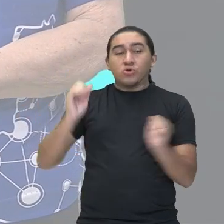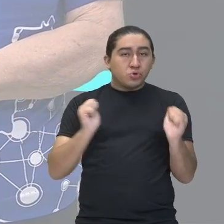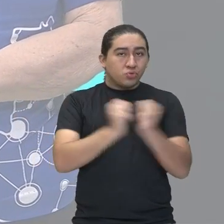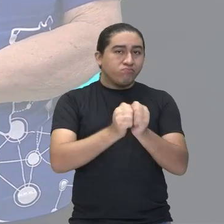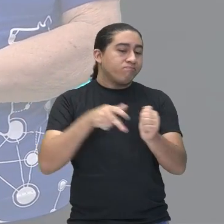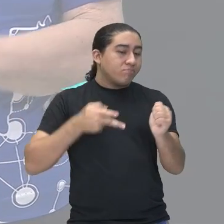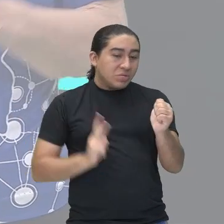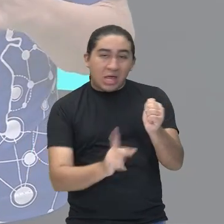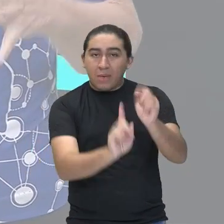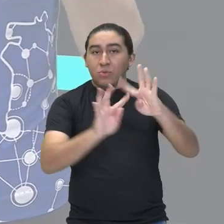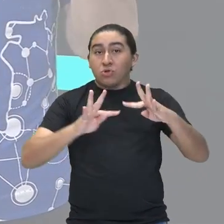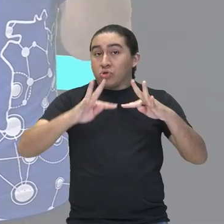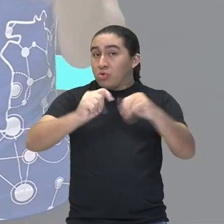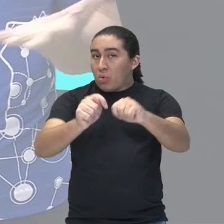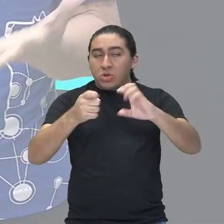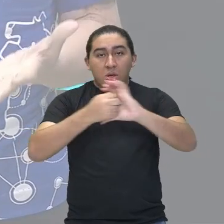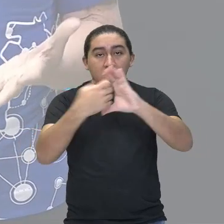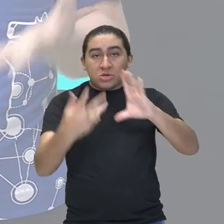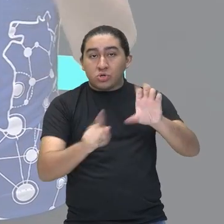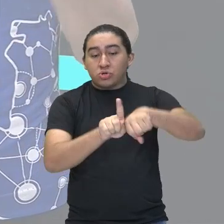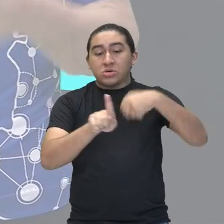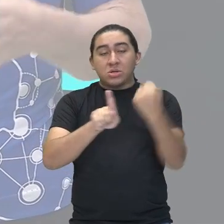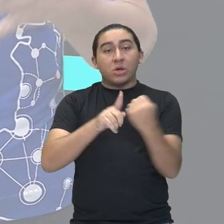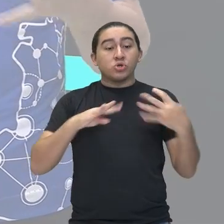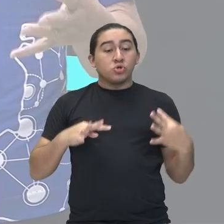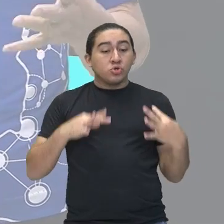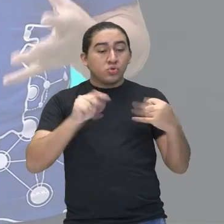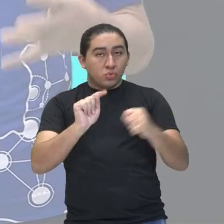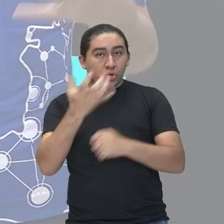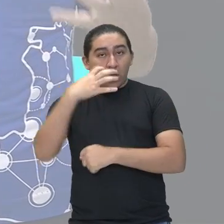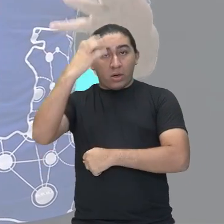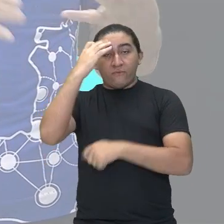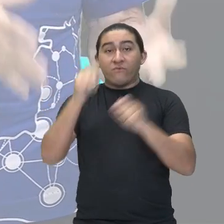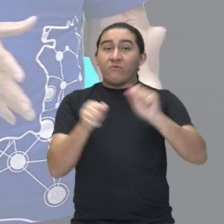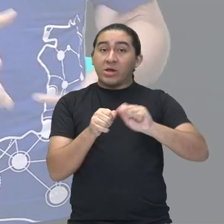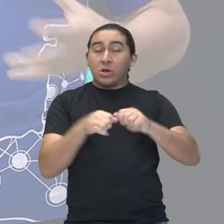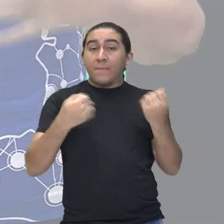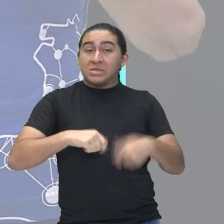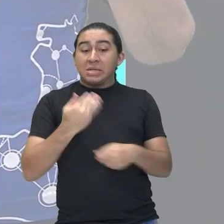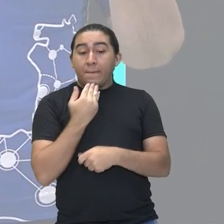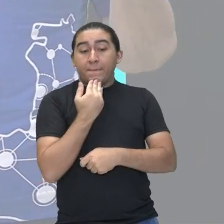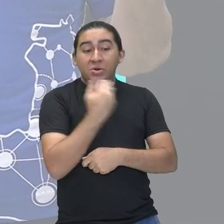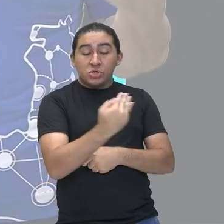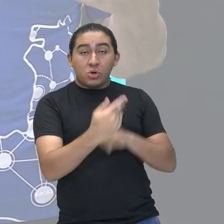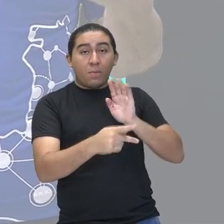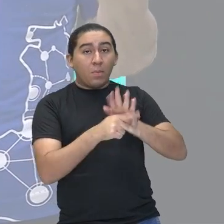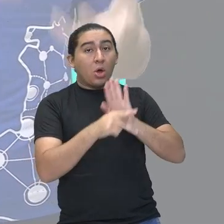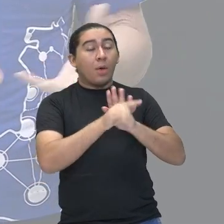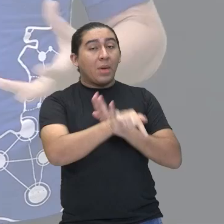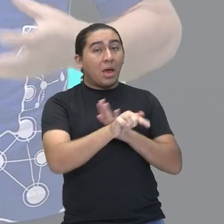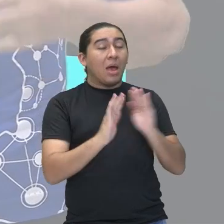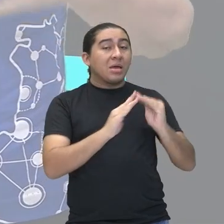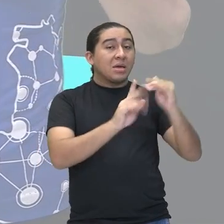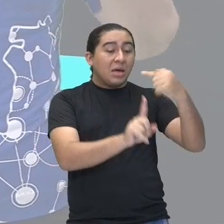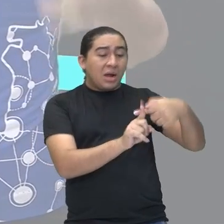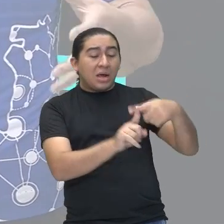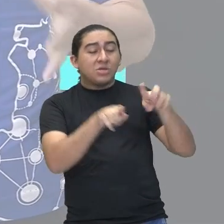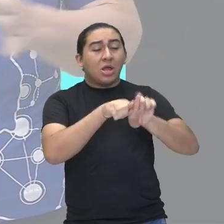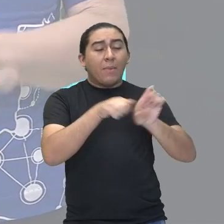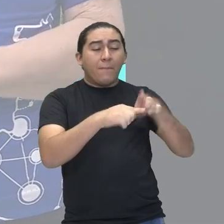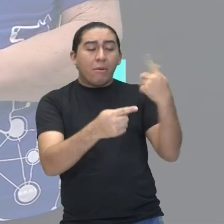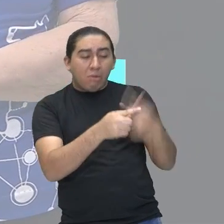da sociedade. Tudo que se fazia tinha que se pedir a permissão e a justificativa